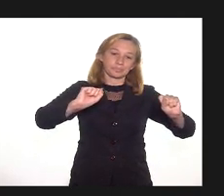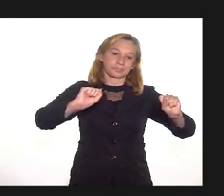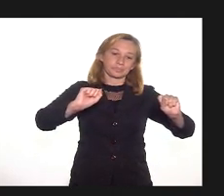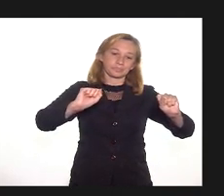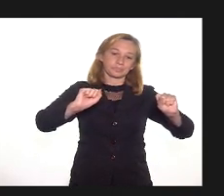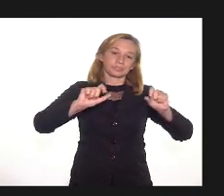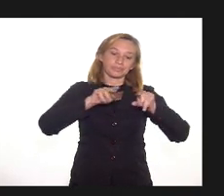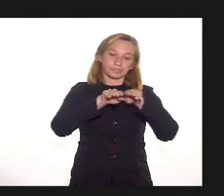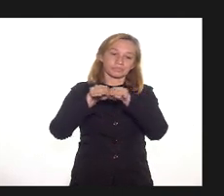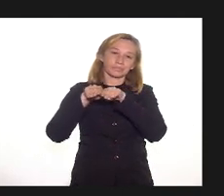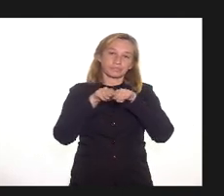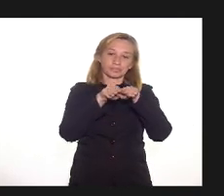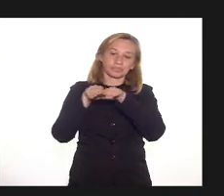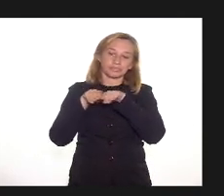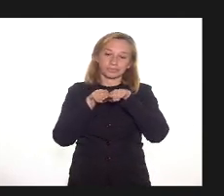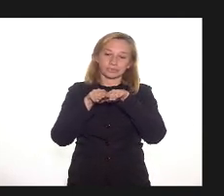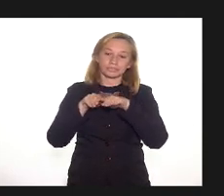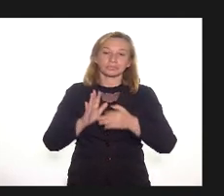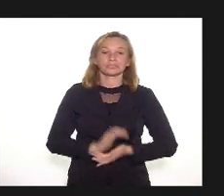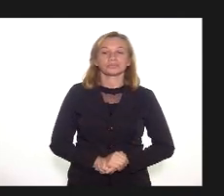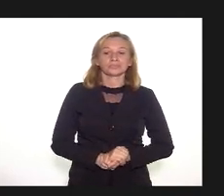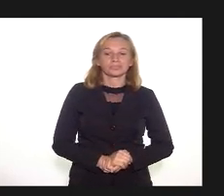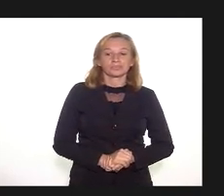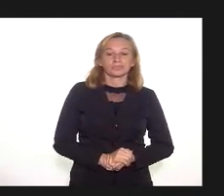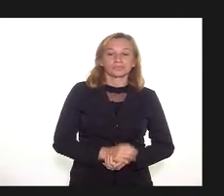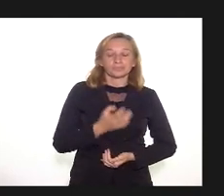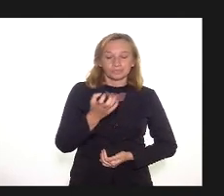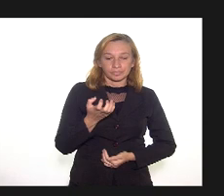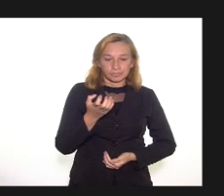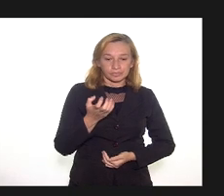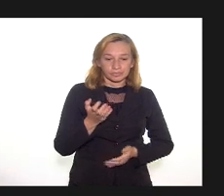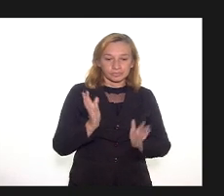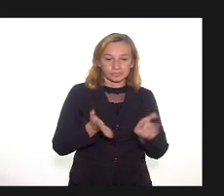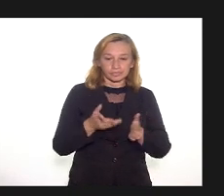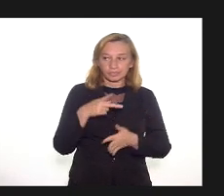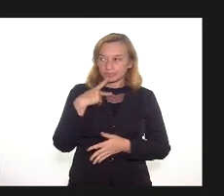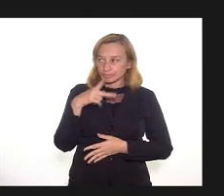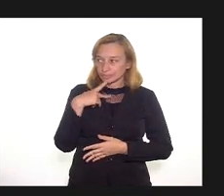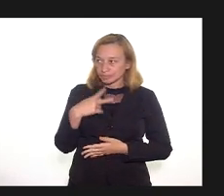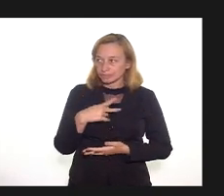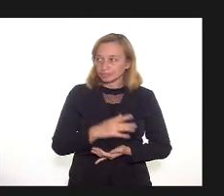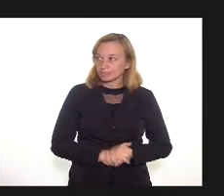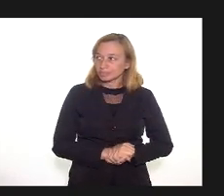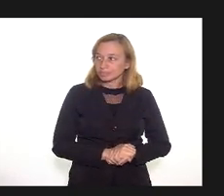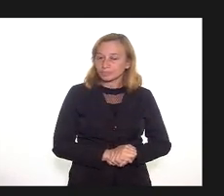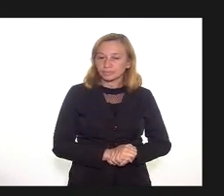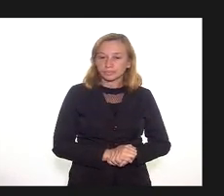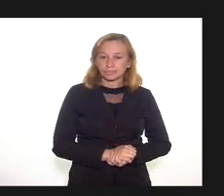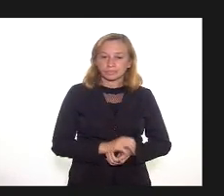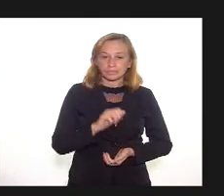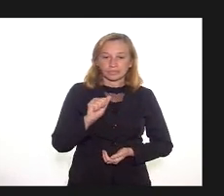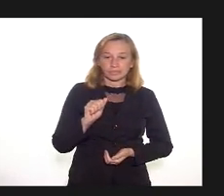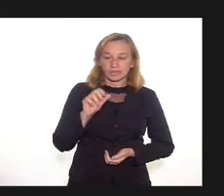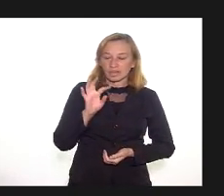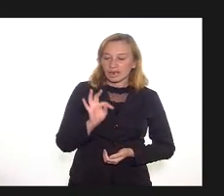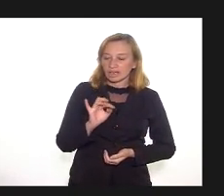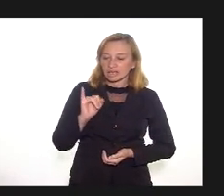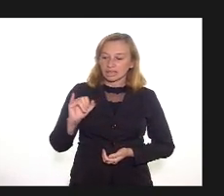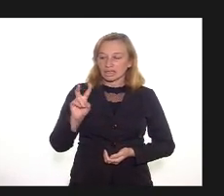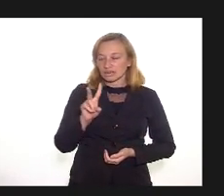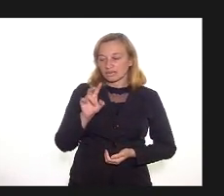a igualdade mas eu queria agora me referir sobre um ativismo político